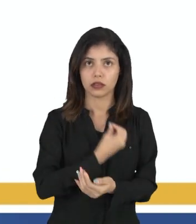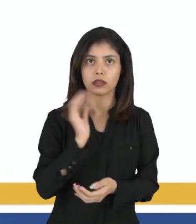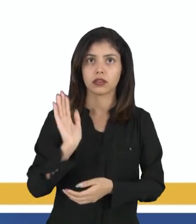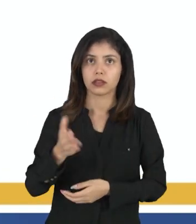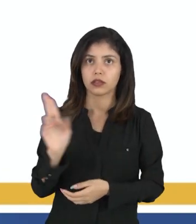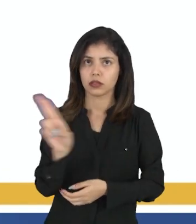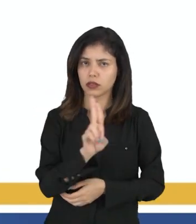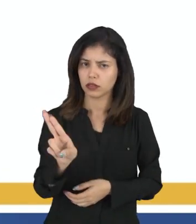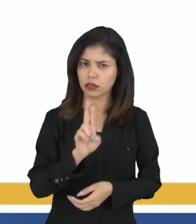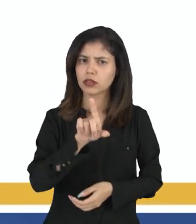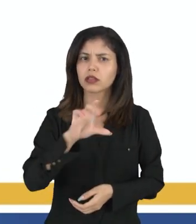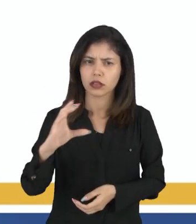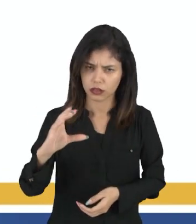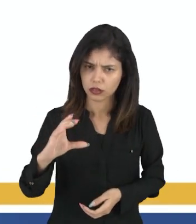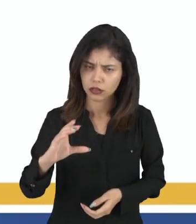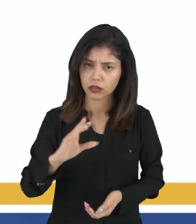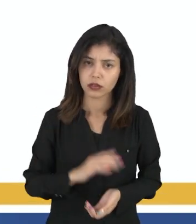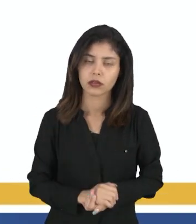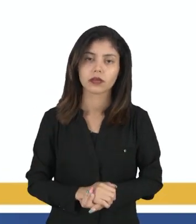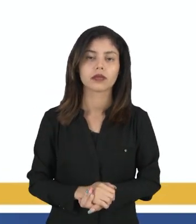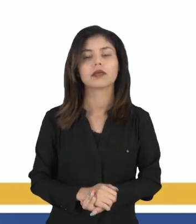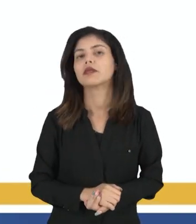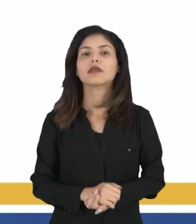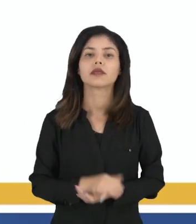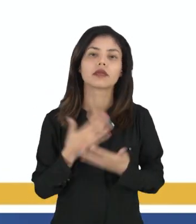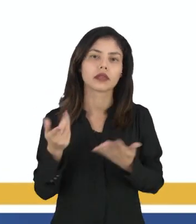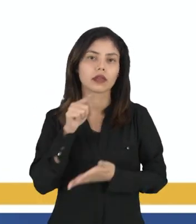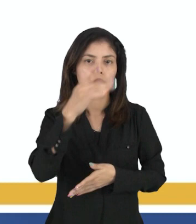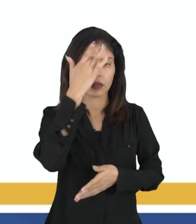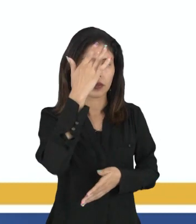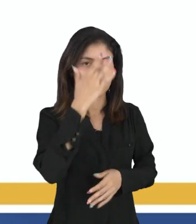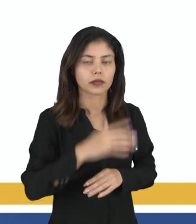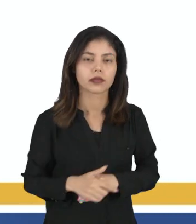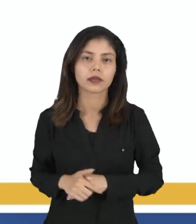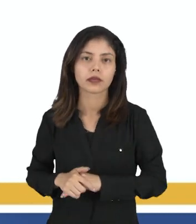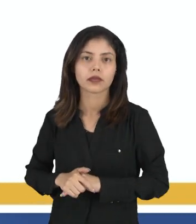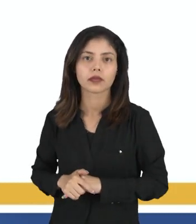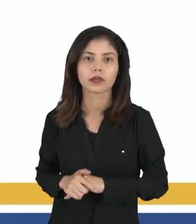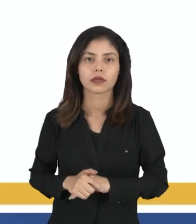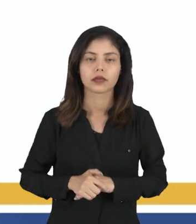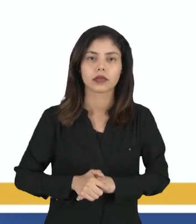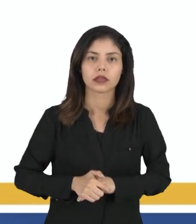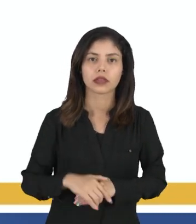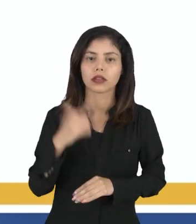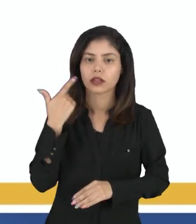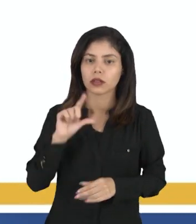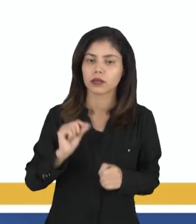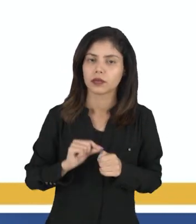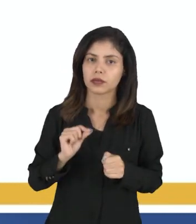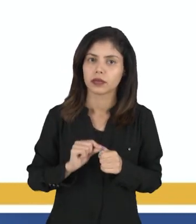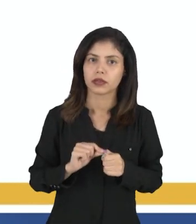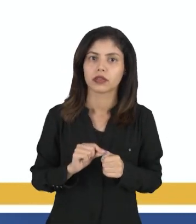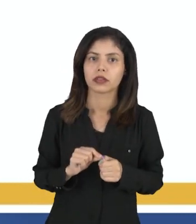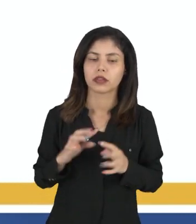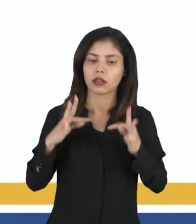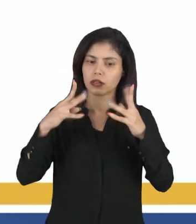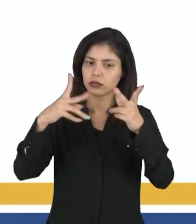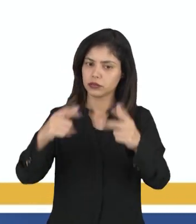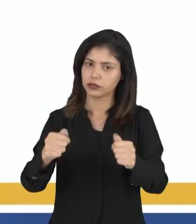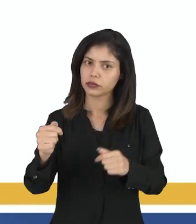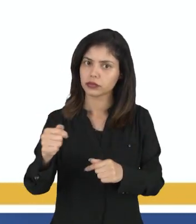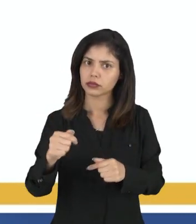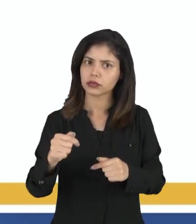vivos do planeta já foram nomeados e classificados? E aí, o que vocês acham? Nós já conseguimos fazer a identificação de todos